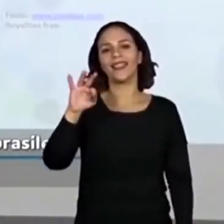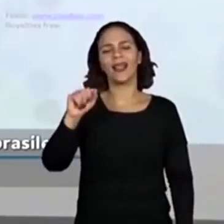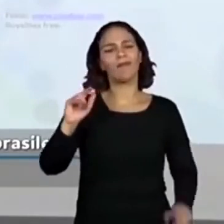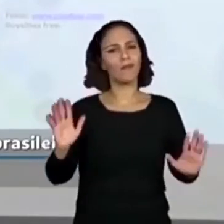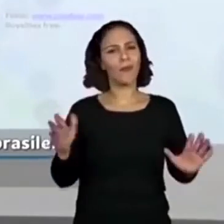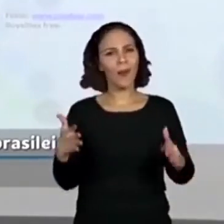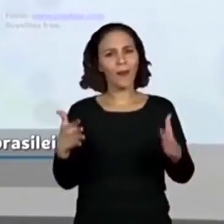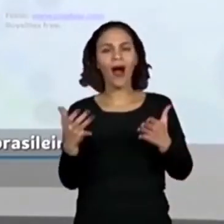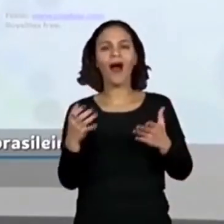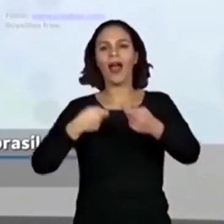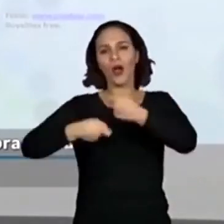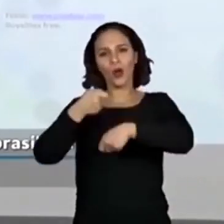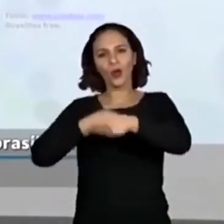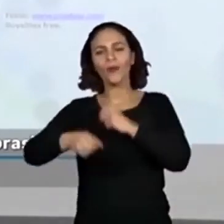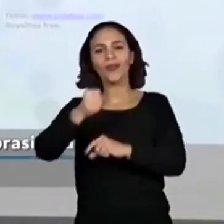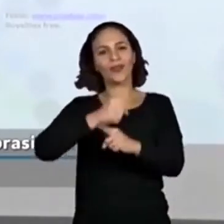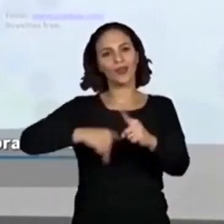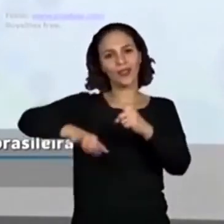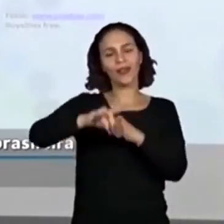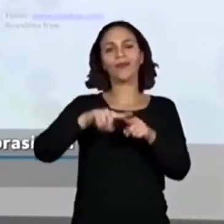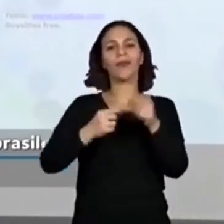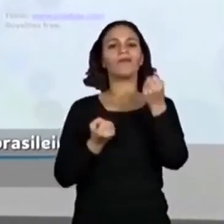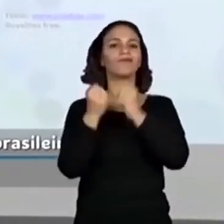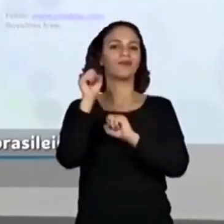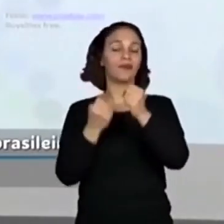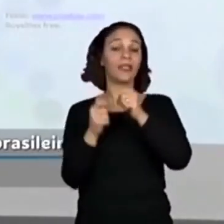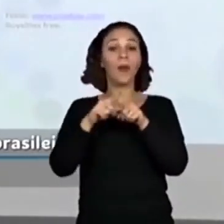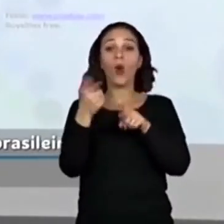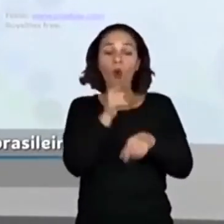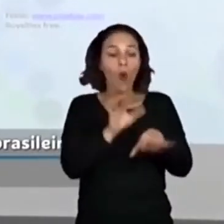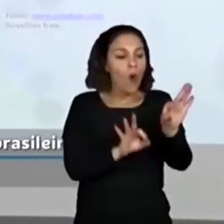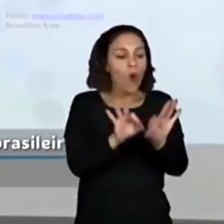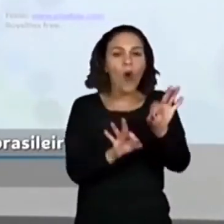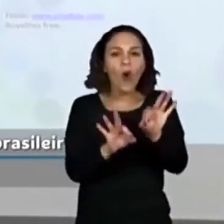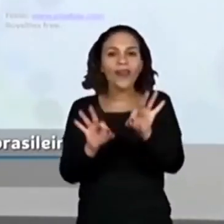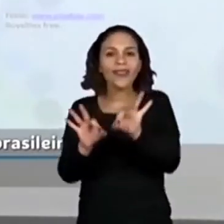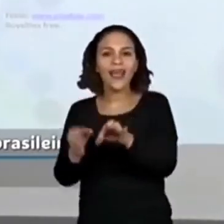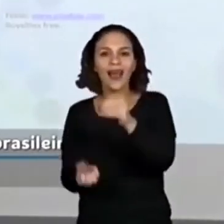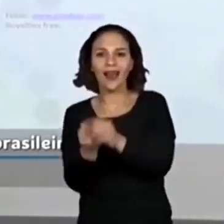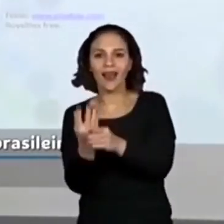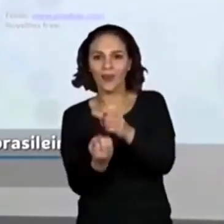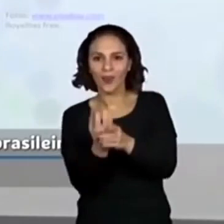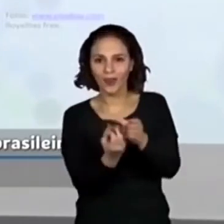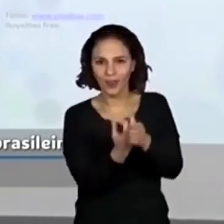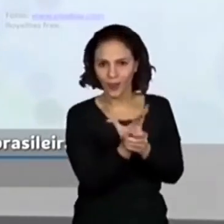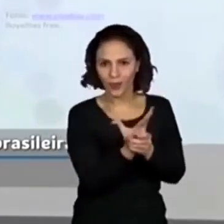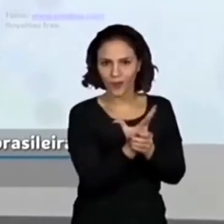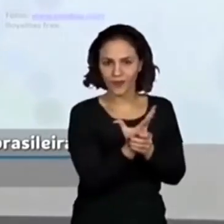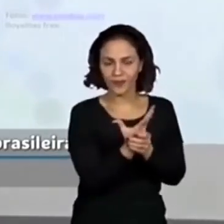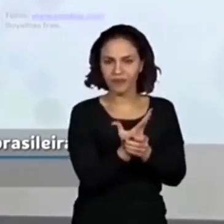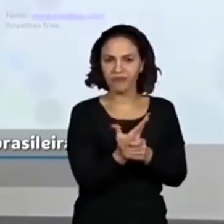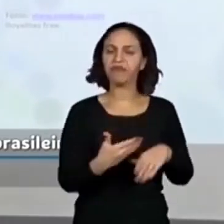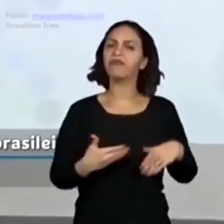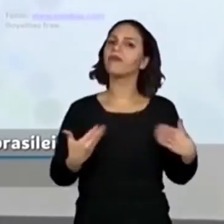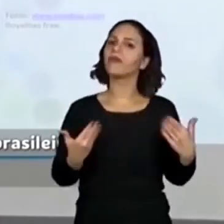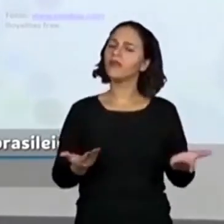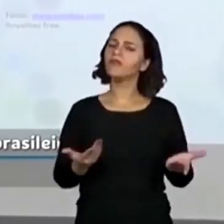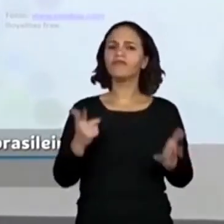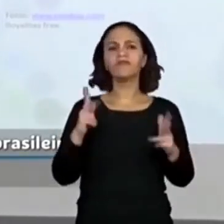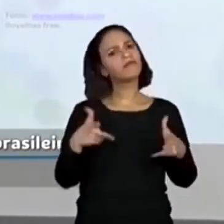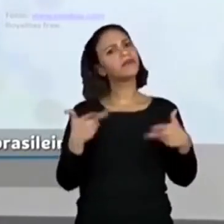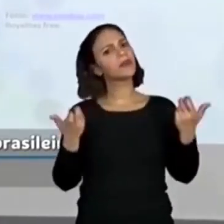E conseguiu organizar um sistema produtivo, né? Então vejam, como o nosso